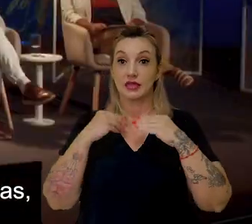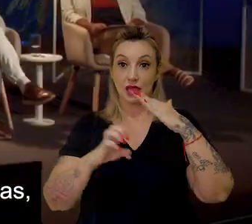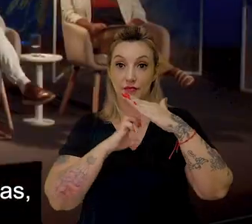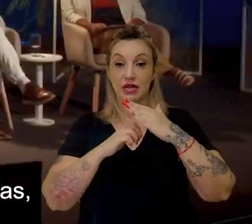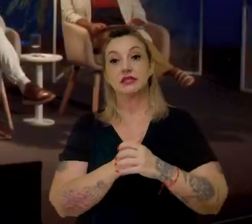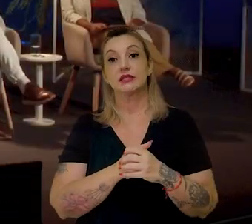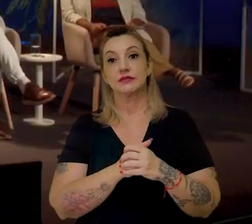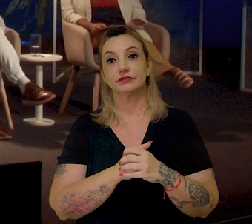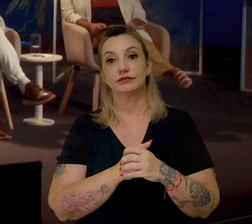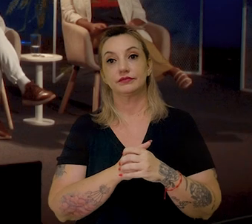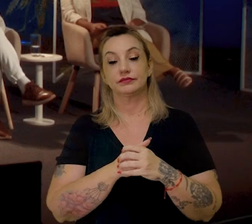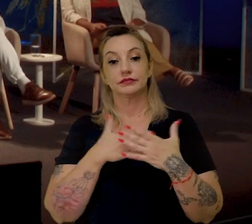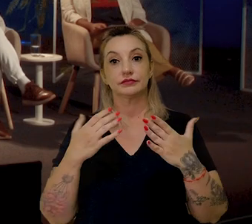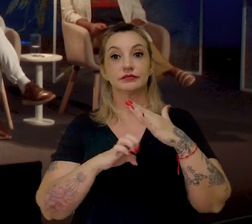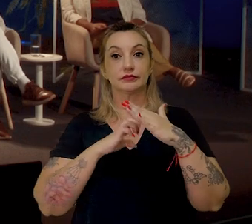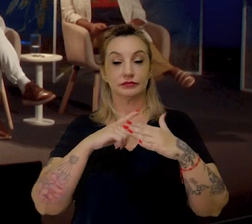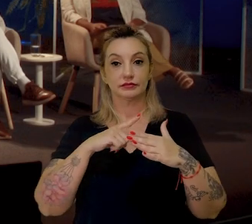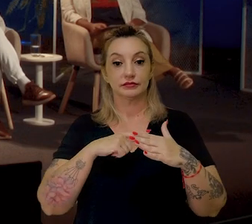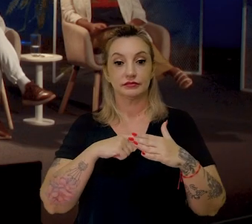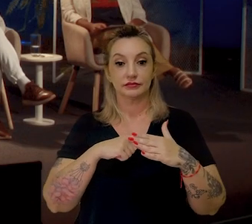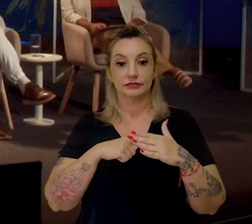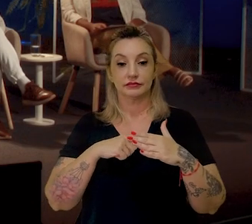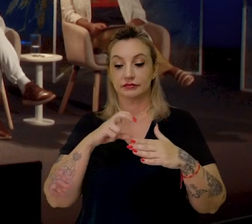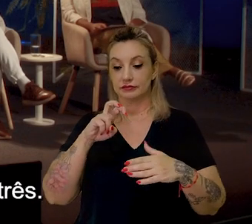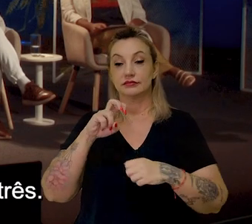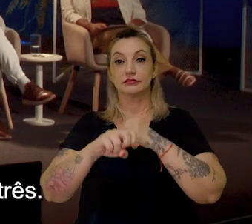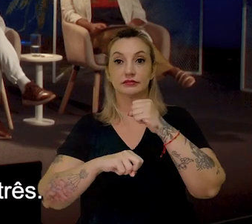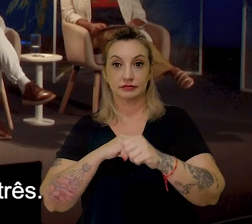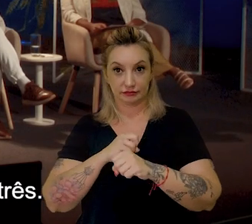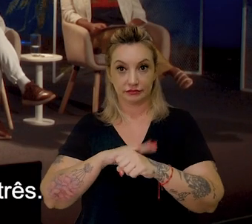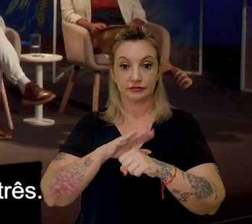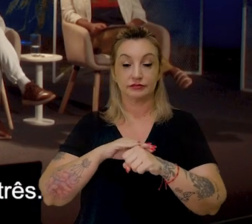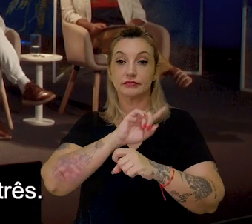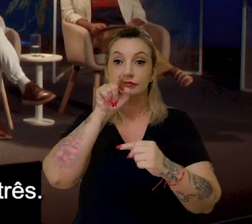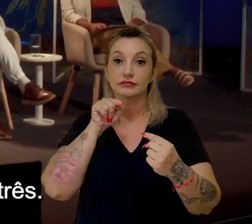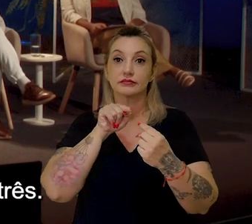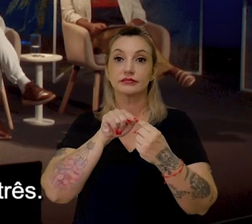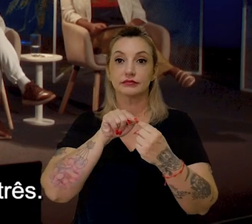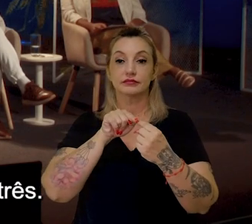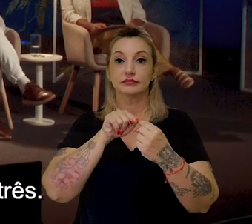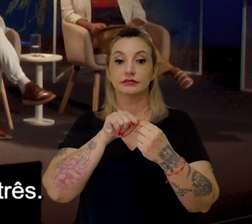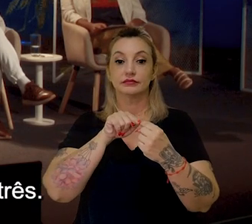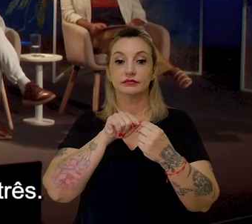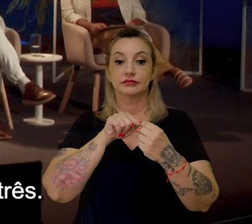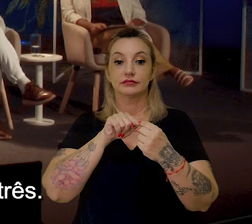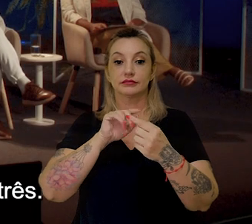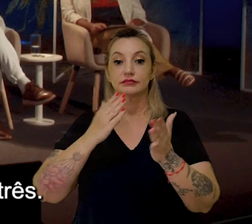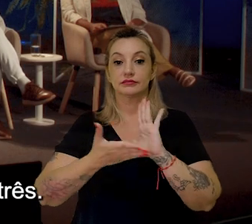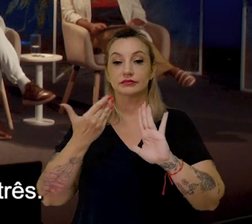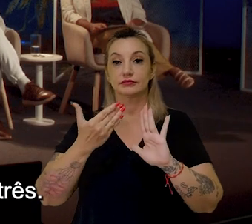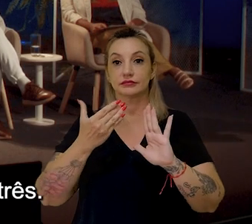empresas Então as empresas vão ter que quinquenalmente também fazer metas eh de descarbonização